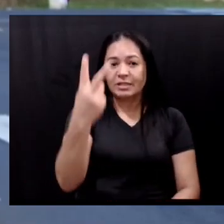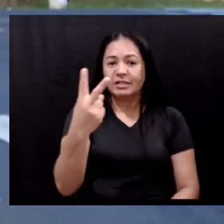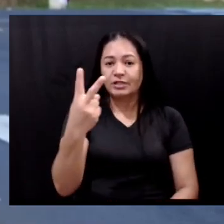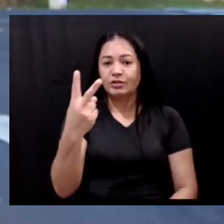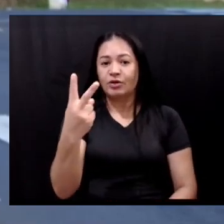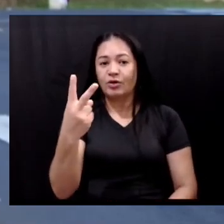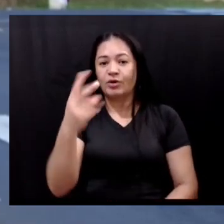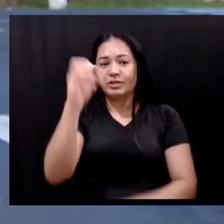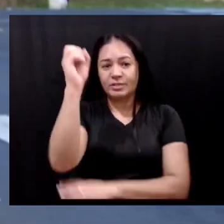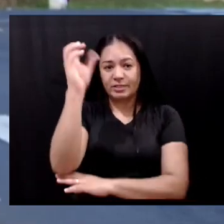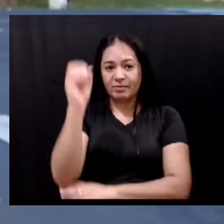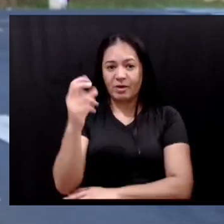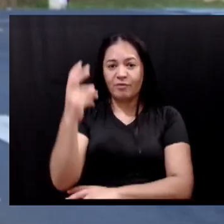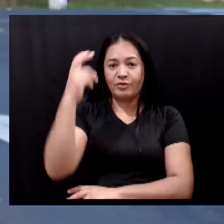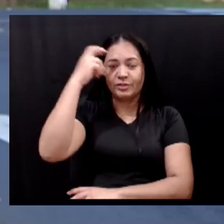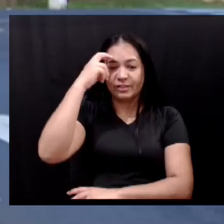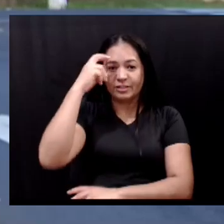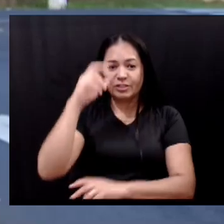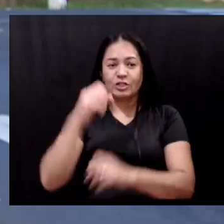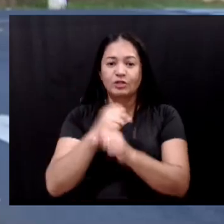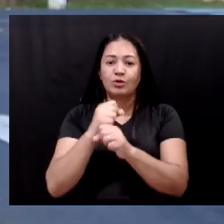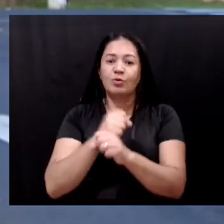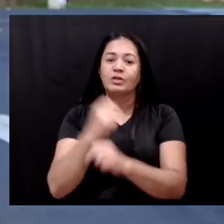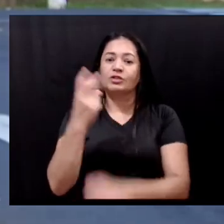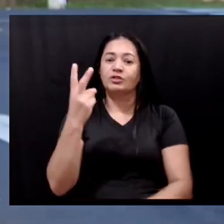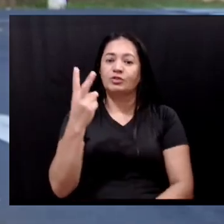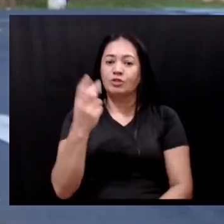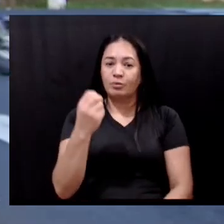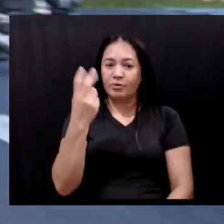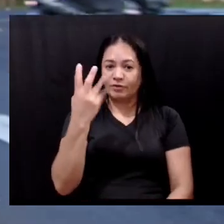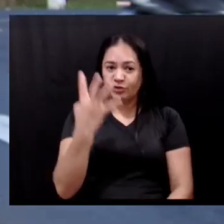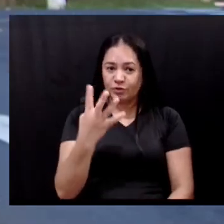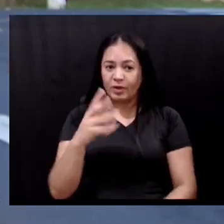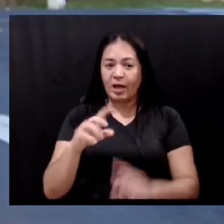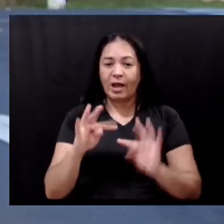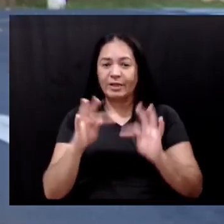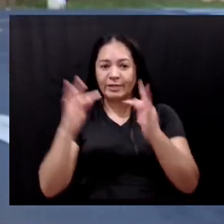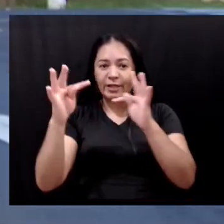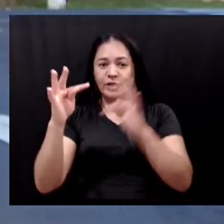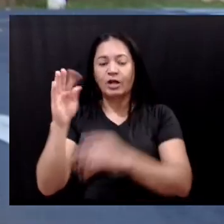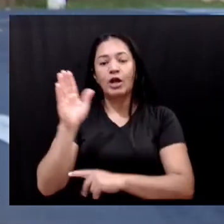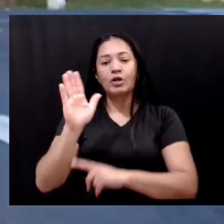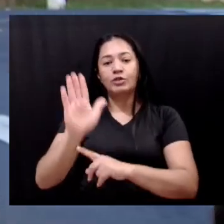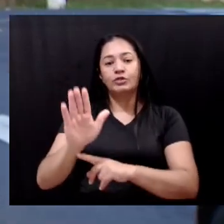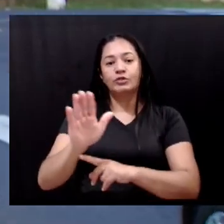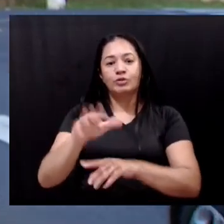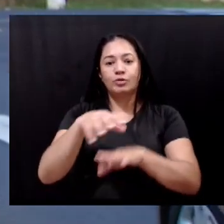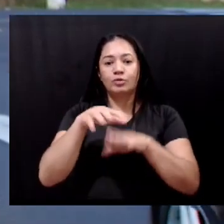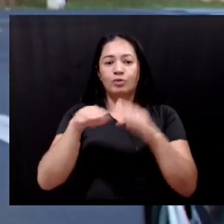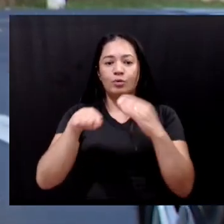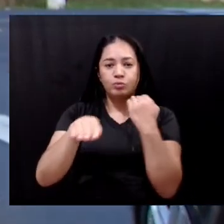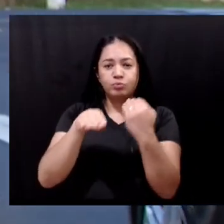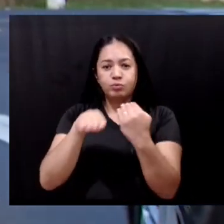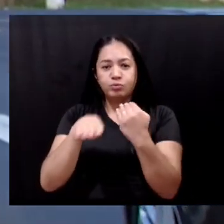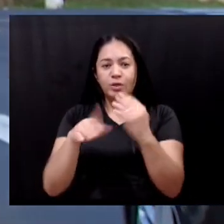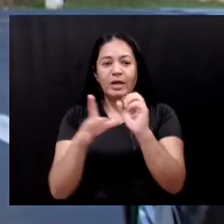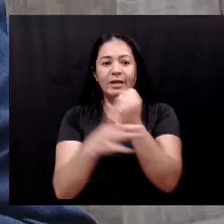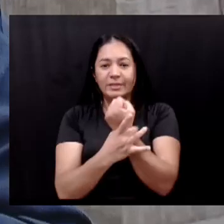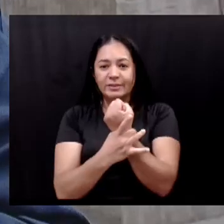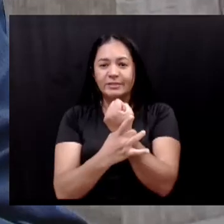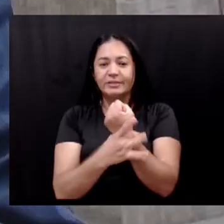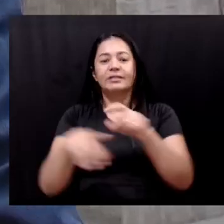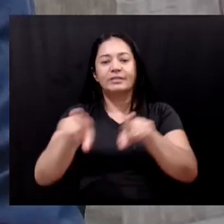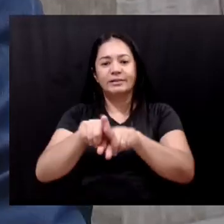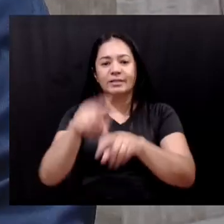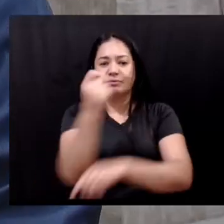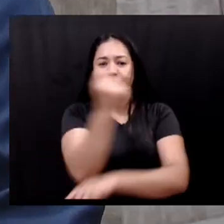de 2024. A tecnologia beneficia o trânsito, a segurança e também o meio ambiente.